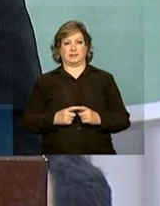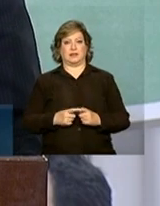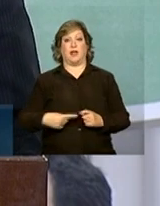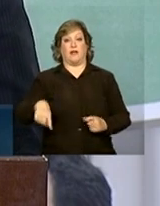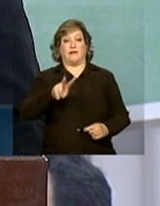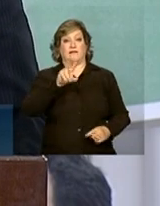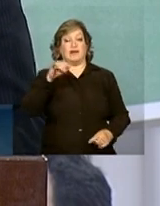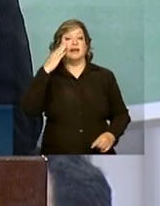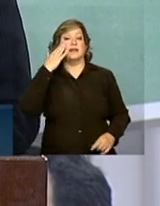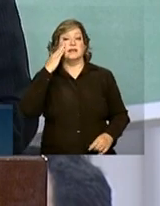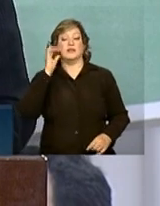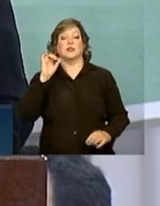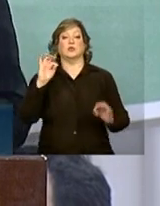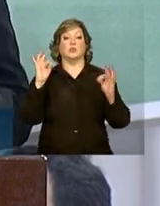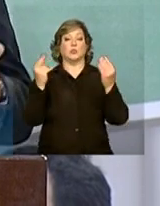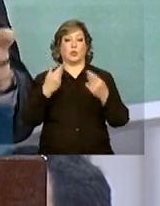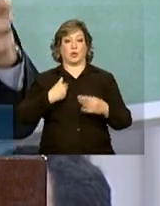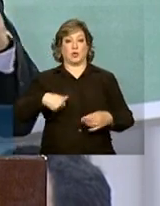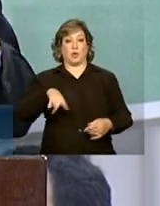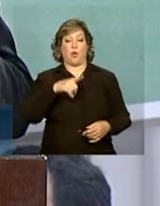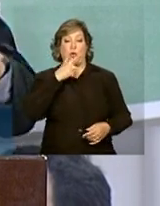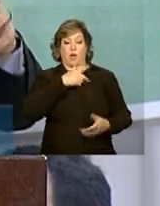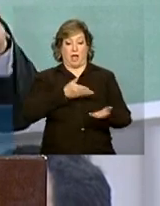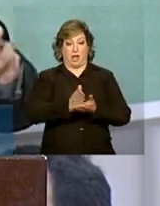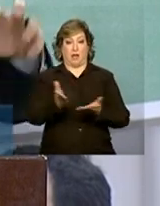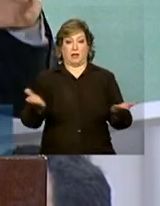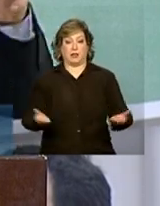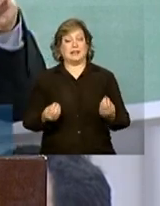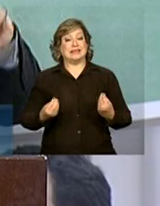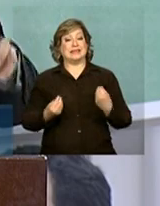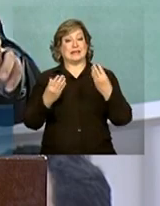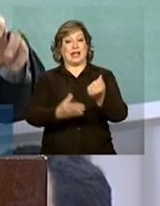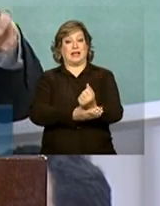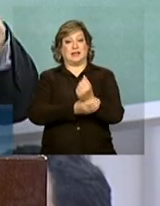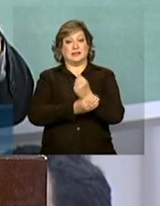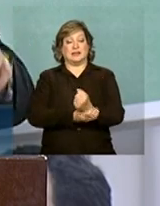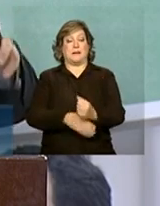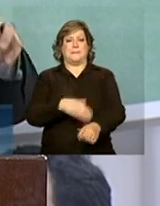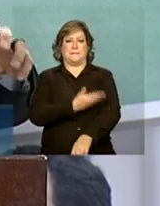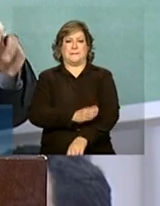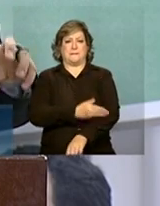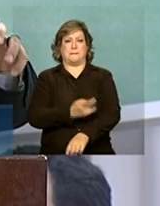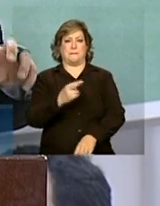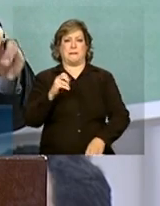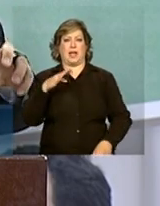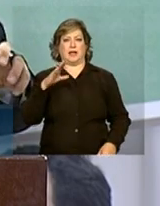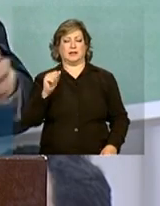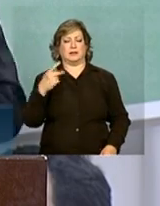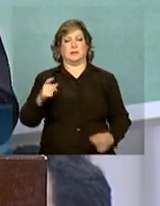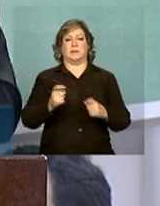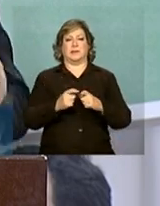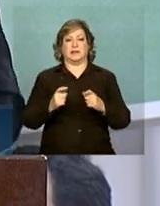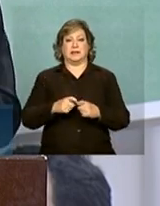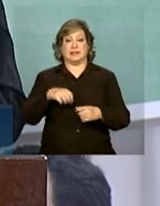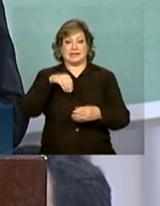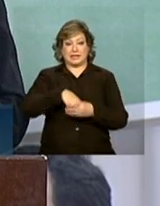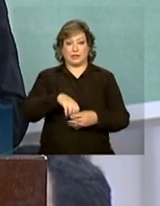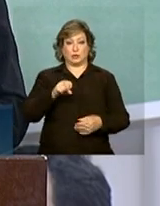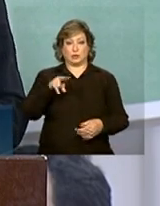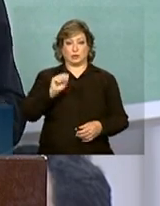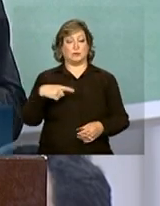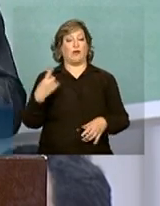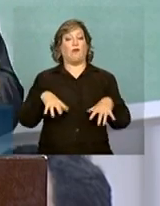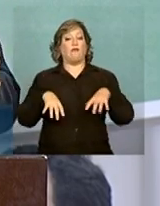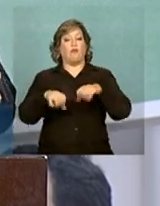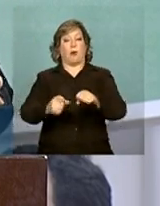a concepção que nós estamos aprovando é garantir o campo de prática da medicina no Sistema Único de Saúde na formação dos